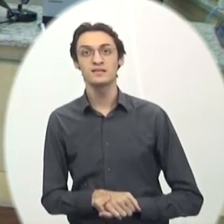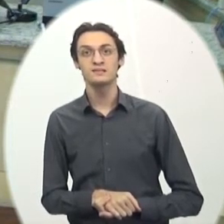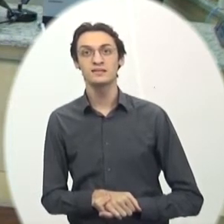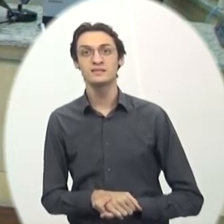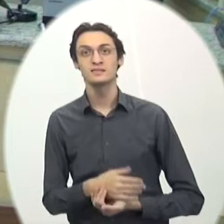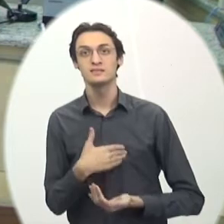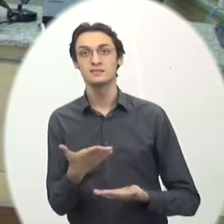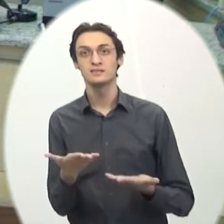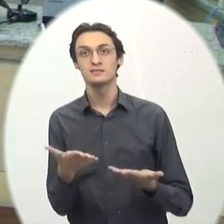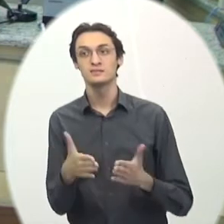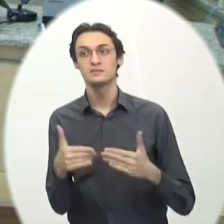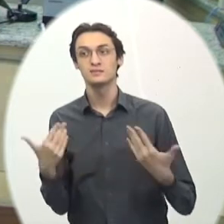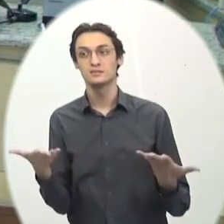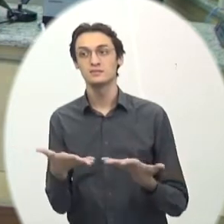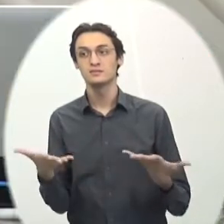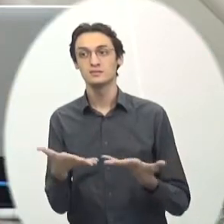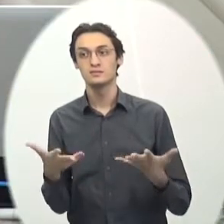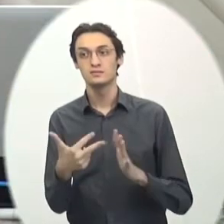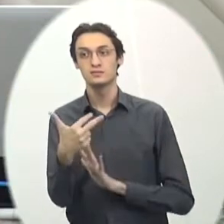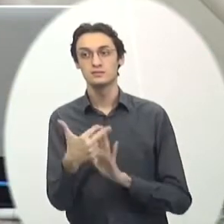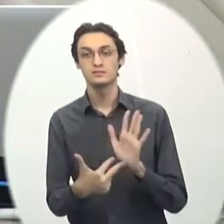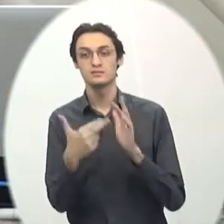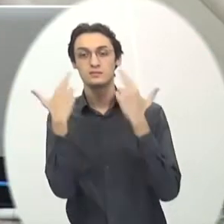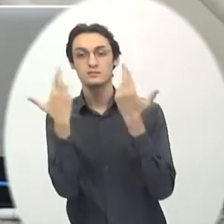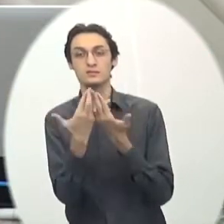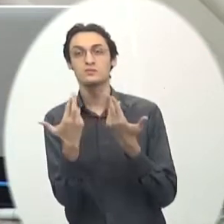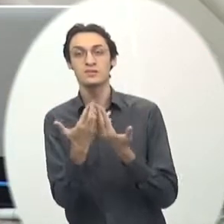Solicito agora para que faça a leitura do expediente.